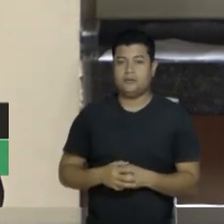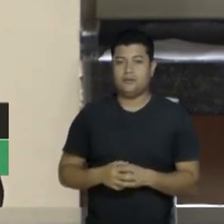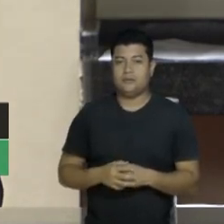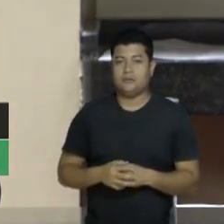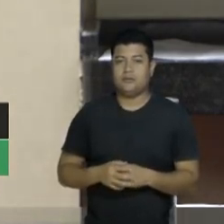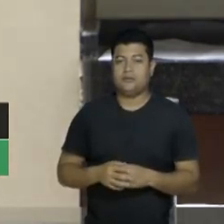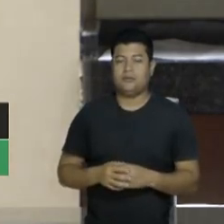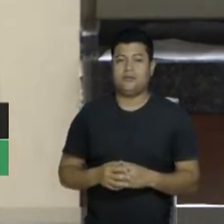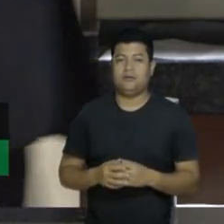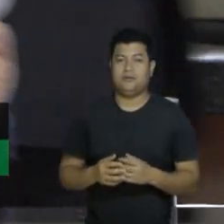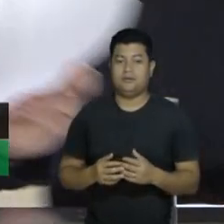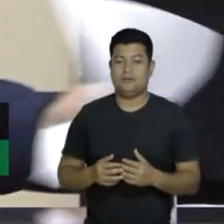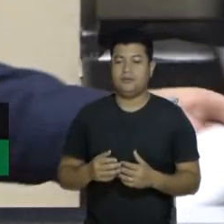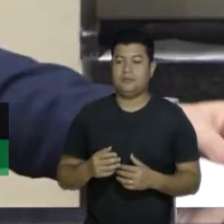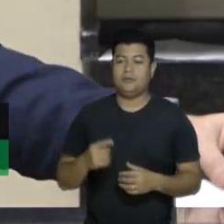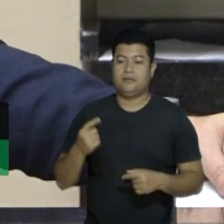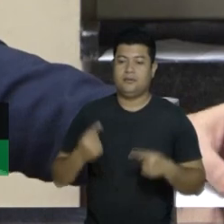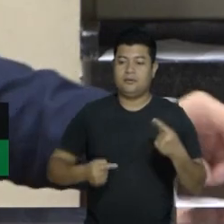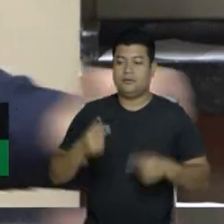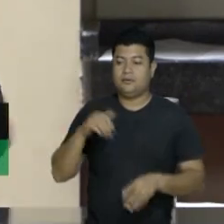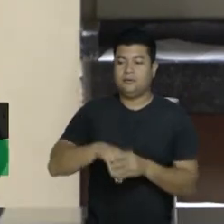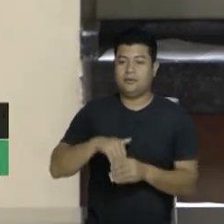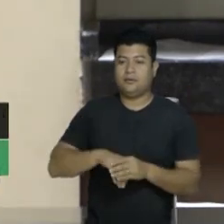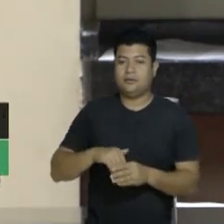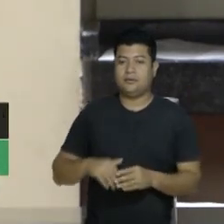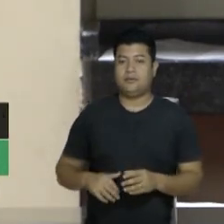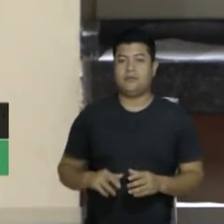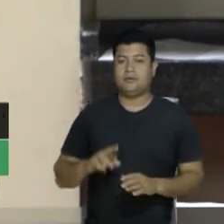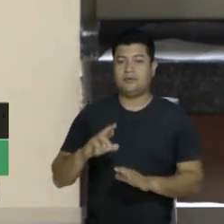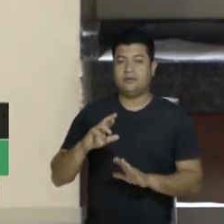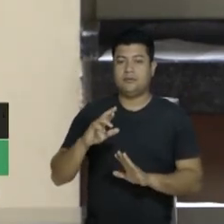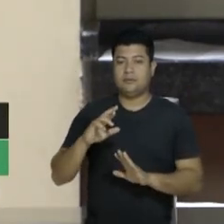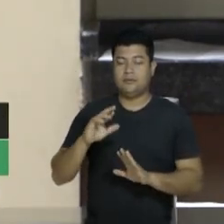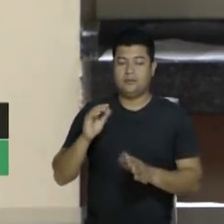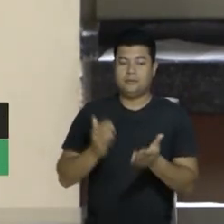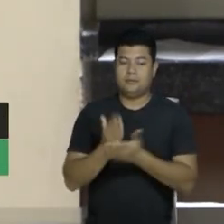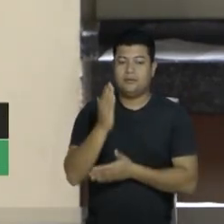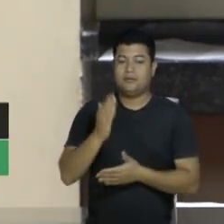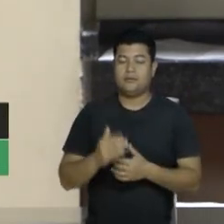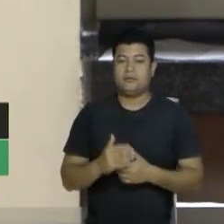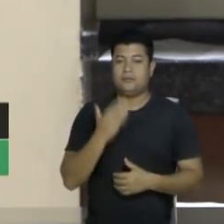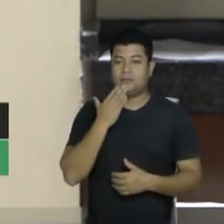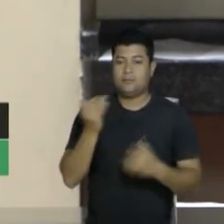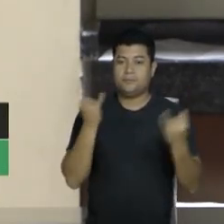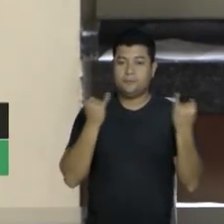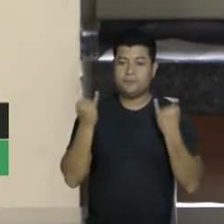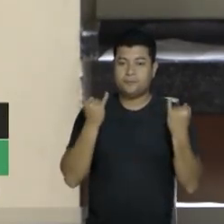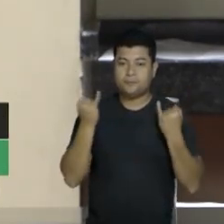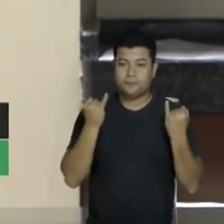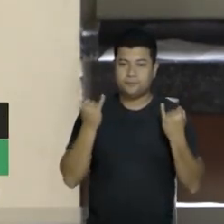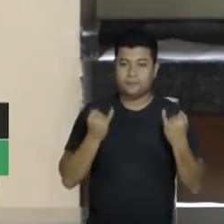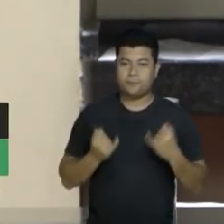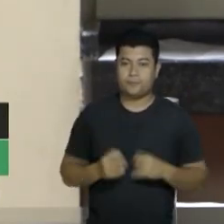discussão, em votação, aprovado. Pedido de informação